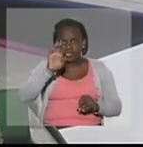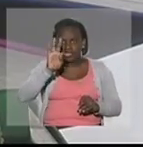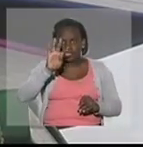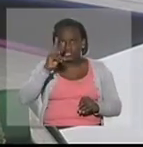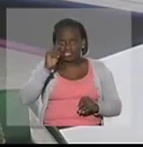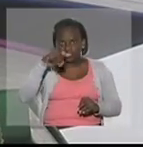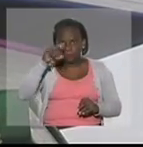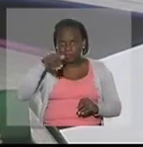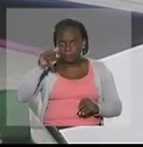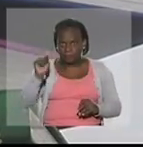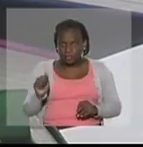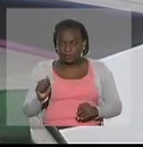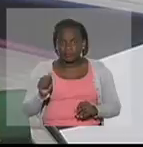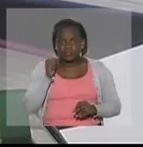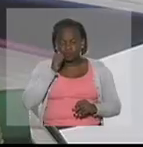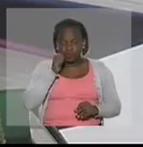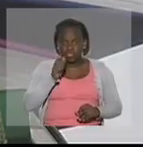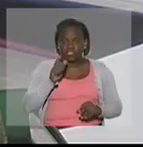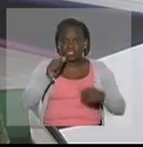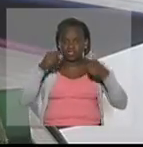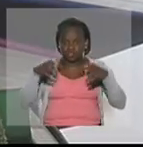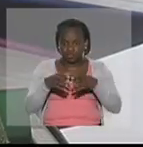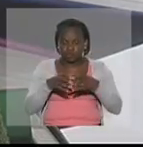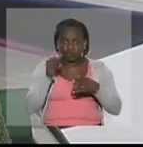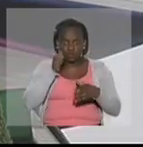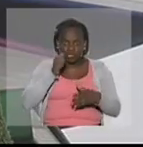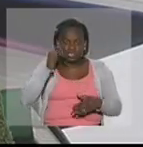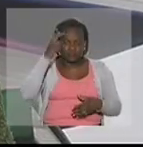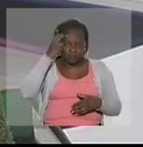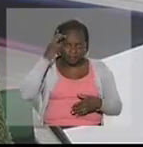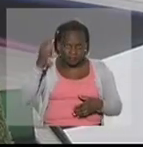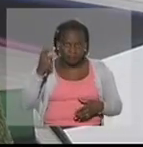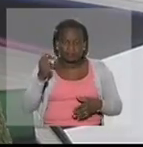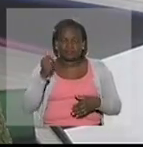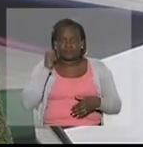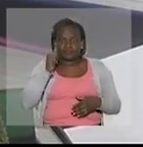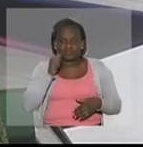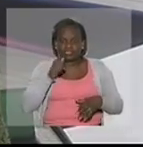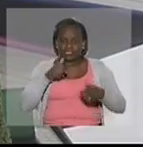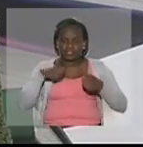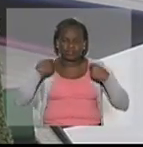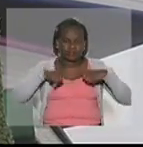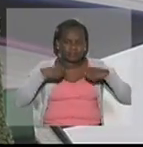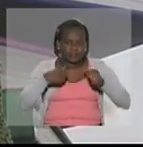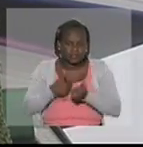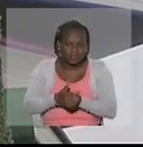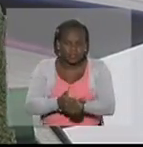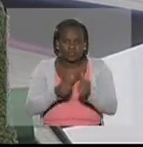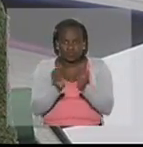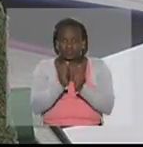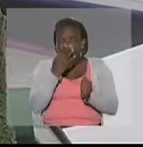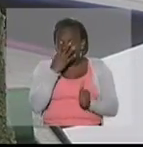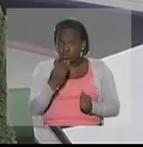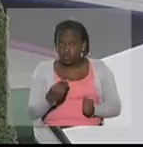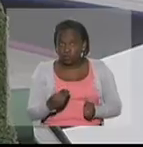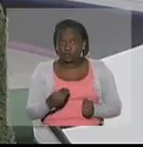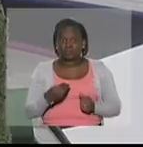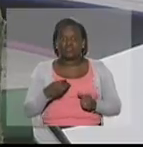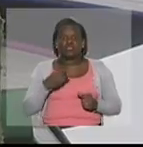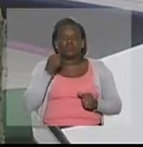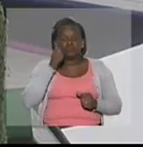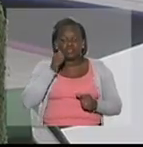mama então a clariss pinca na canda das mulheres sábias nas Mulheres que Correm com os Lobos sim